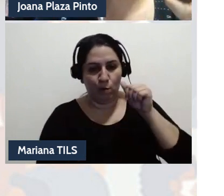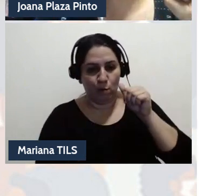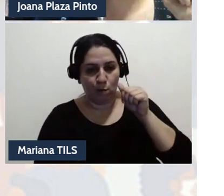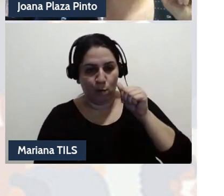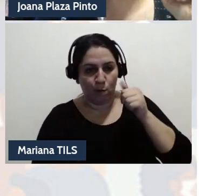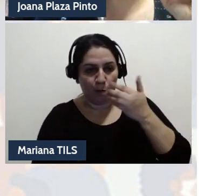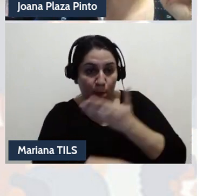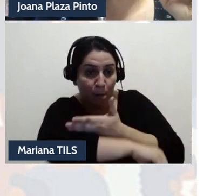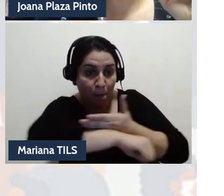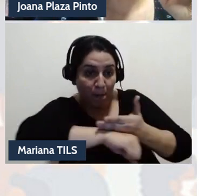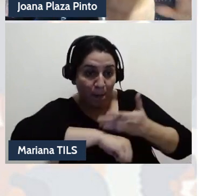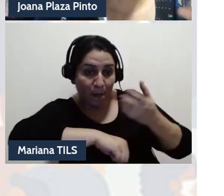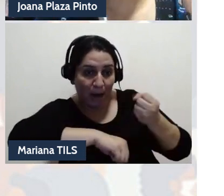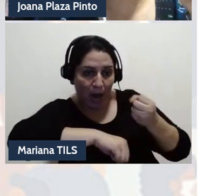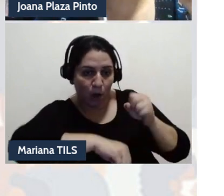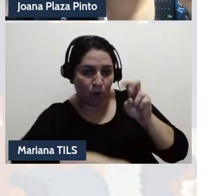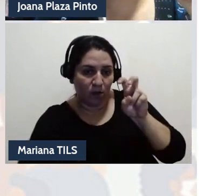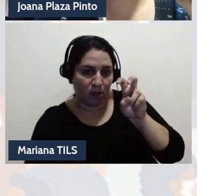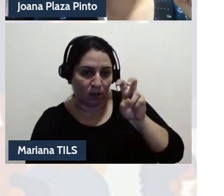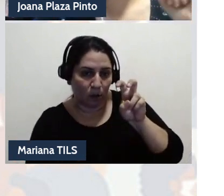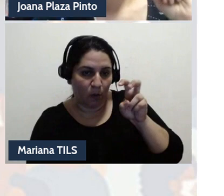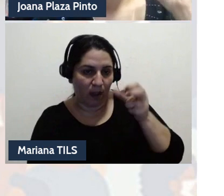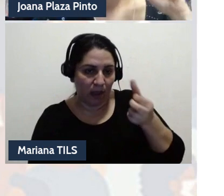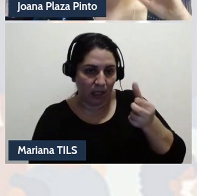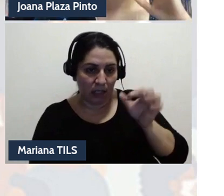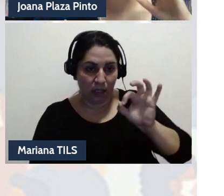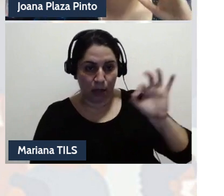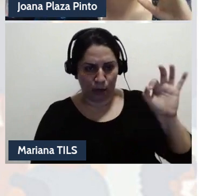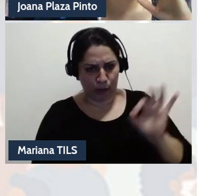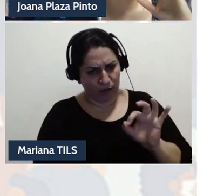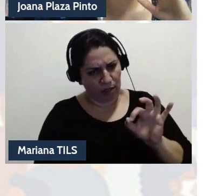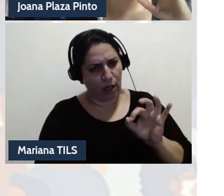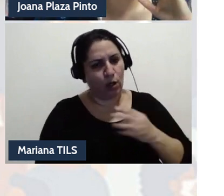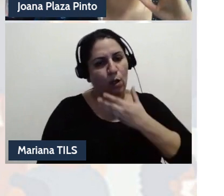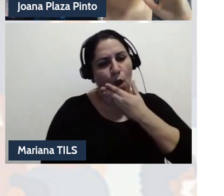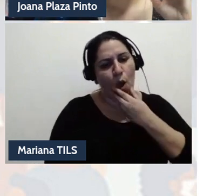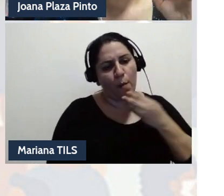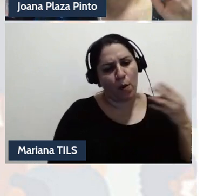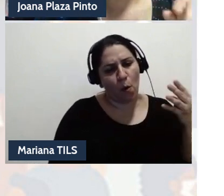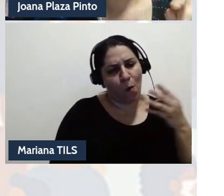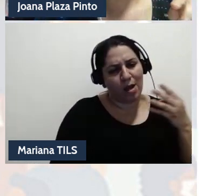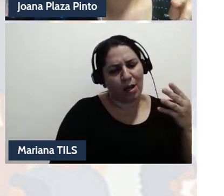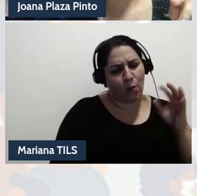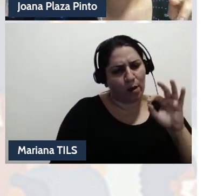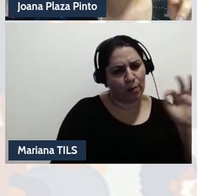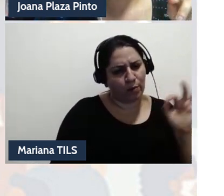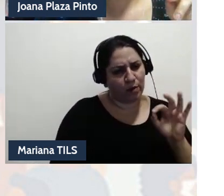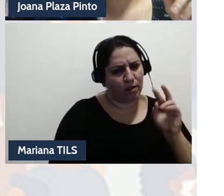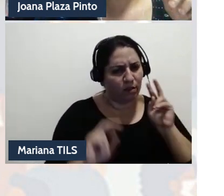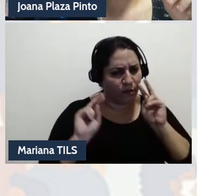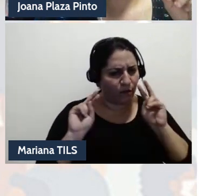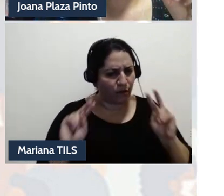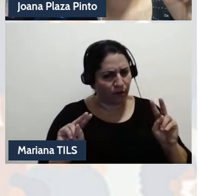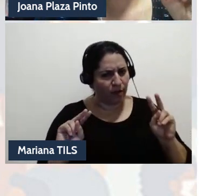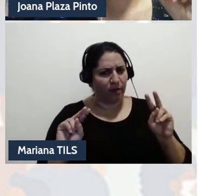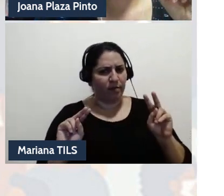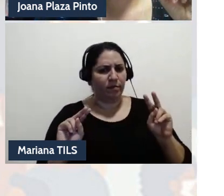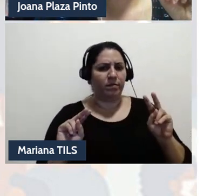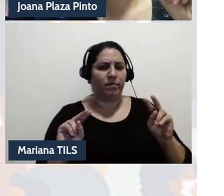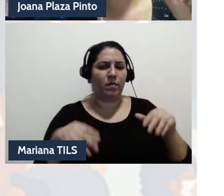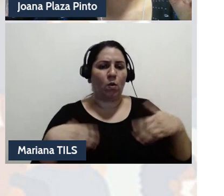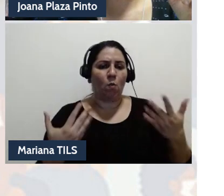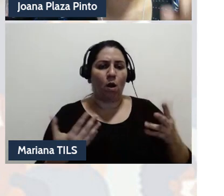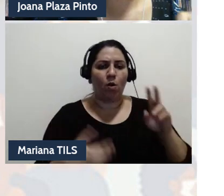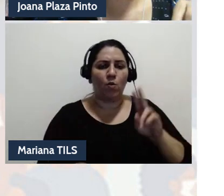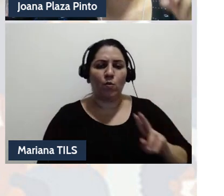negro 44%. Foi aqui mesmo que eu fiquei prestando atenção. Negro aqui está sendo